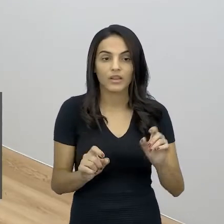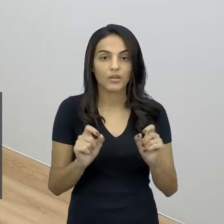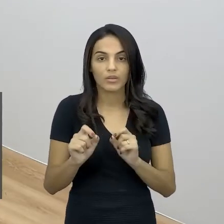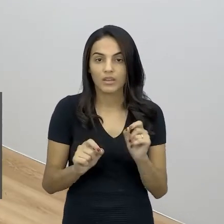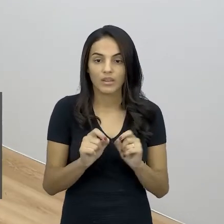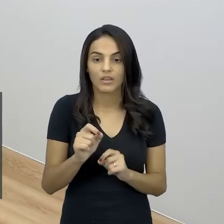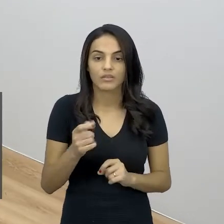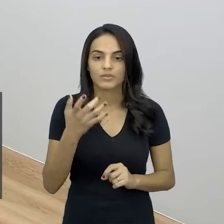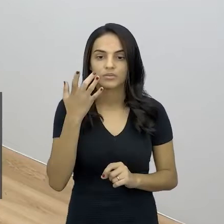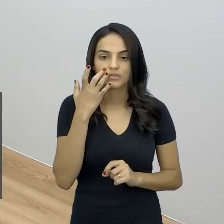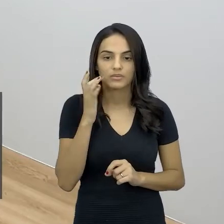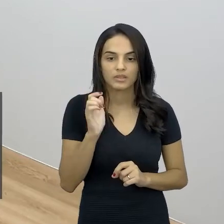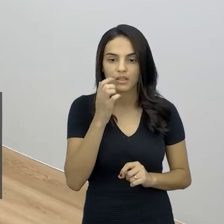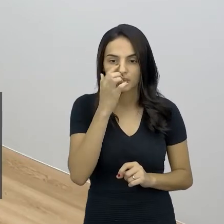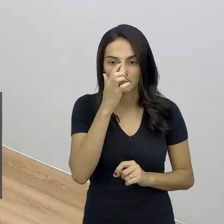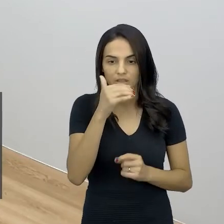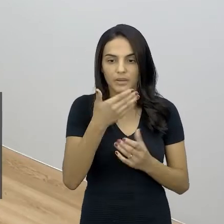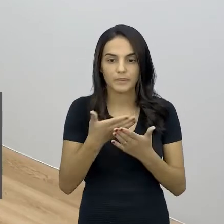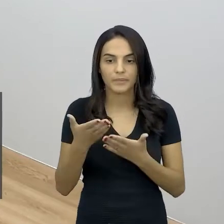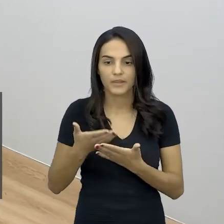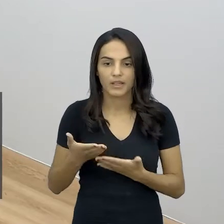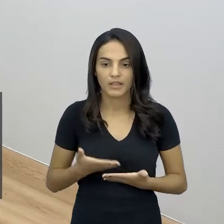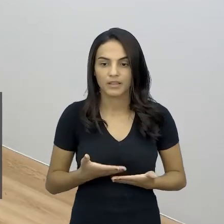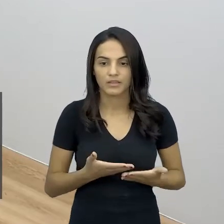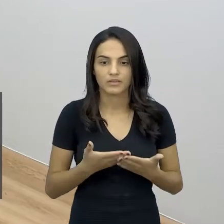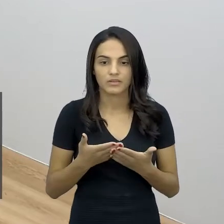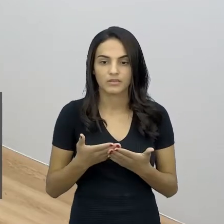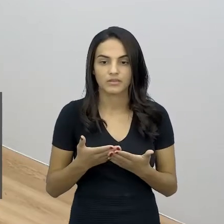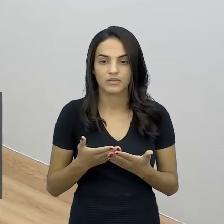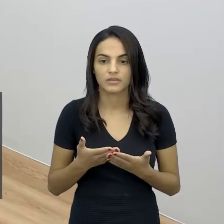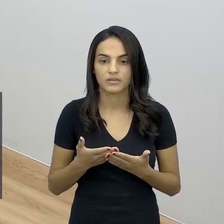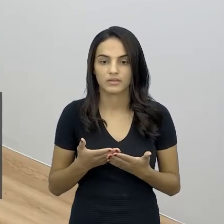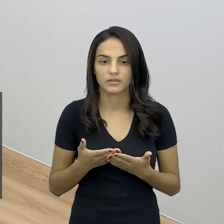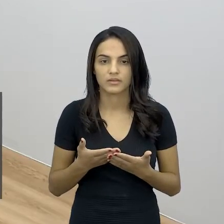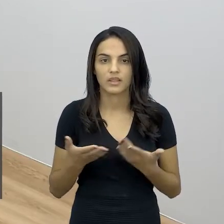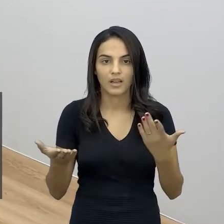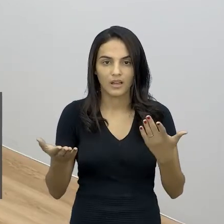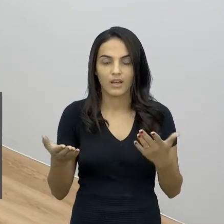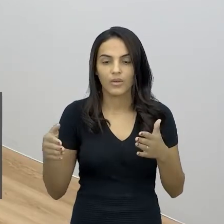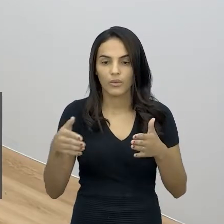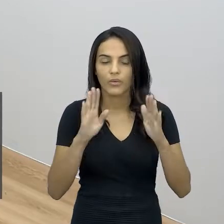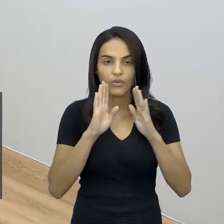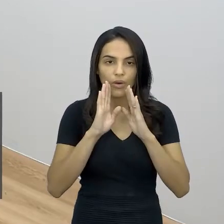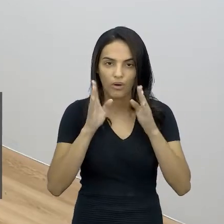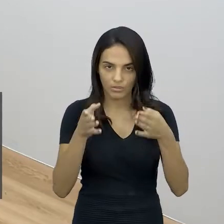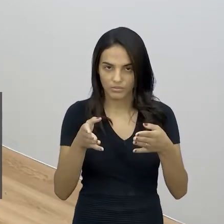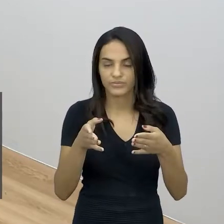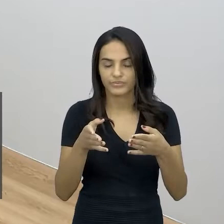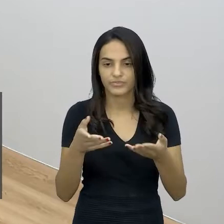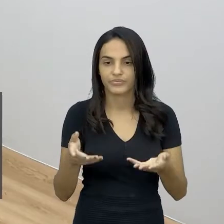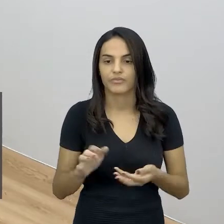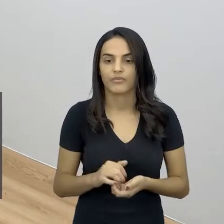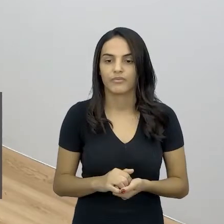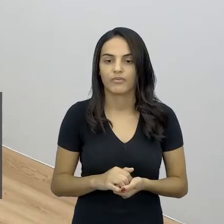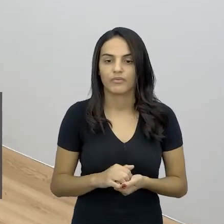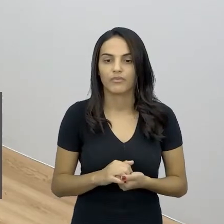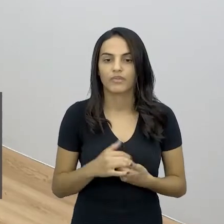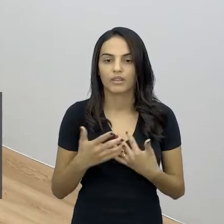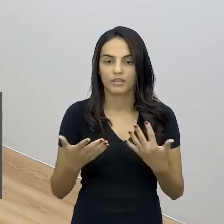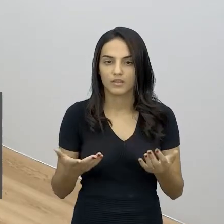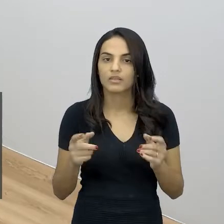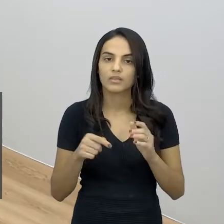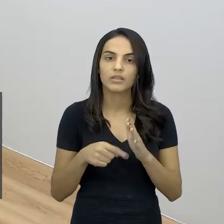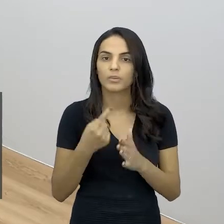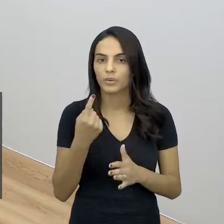Então, perde totalmente a direção do jogo. Então, isso é o